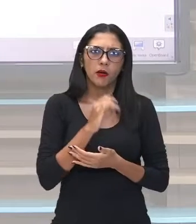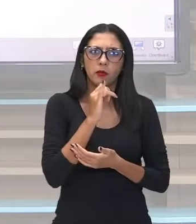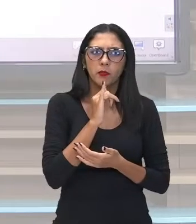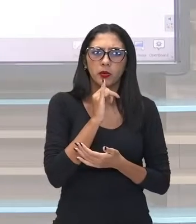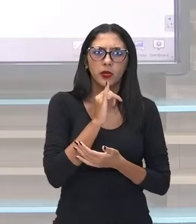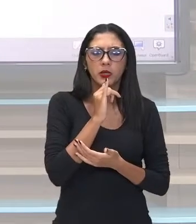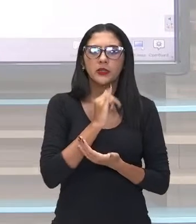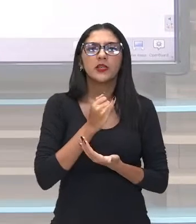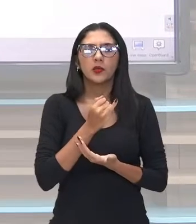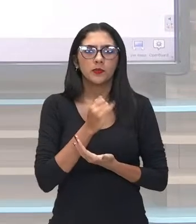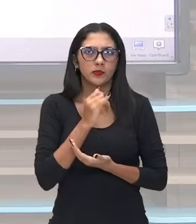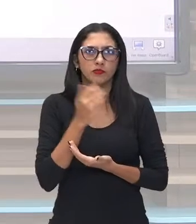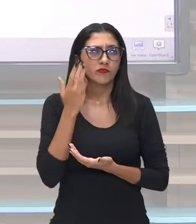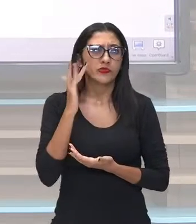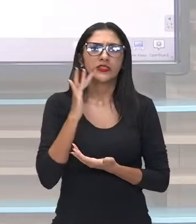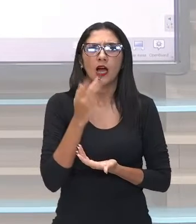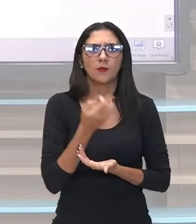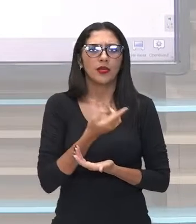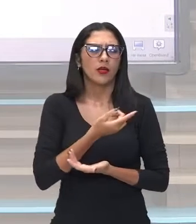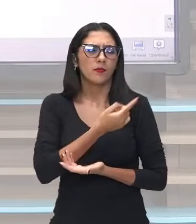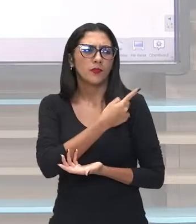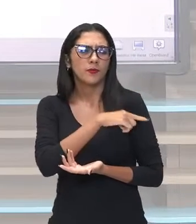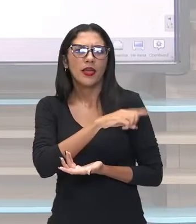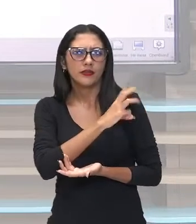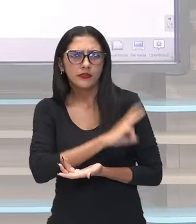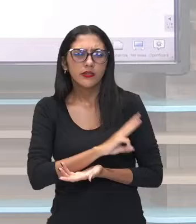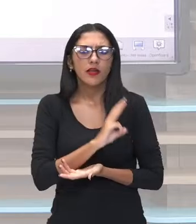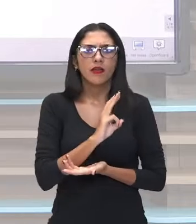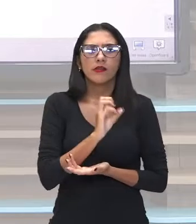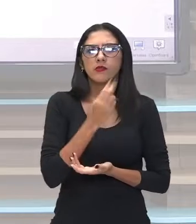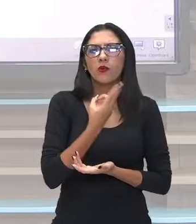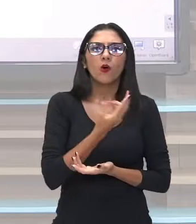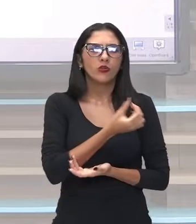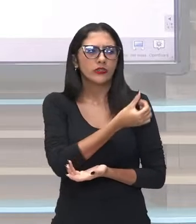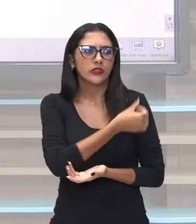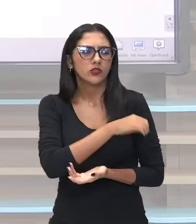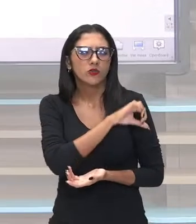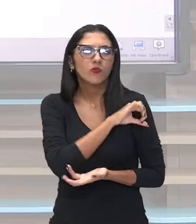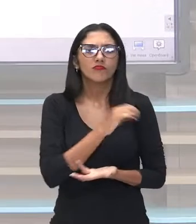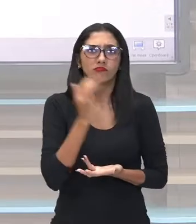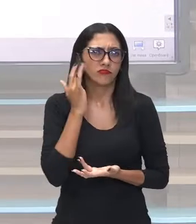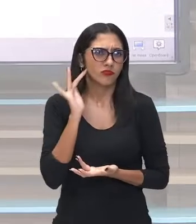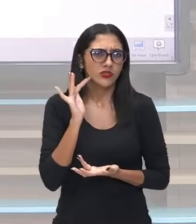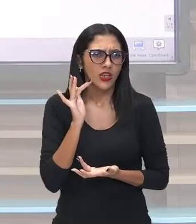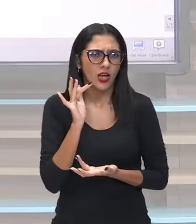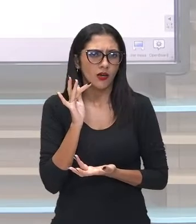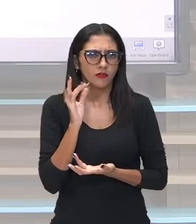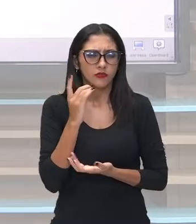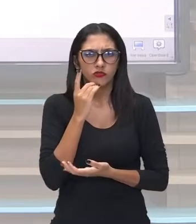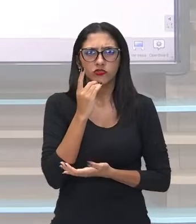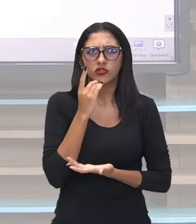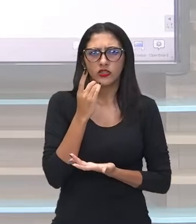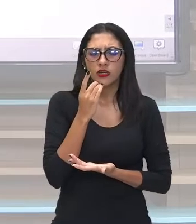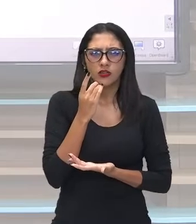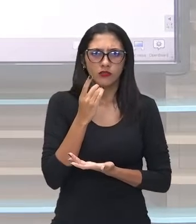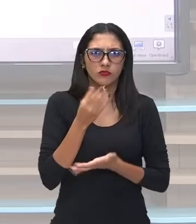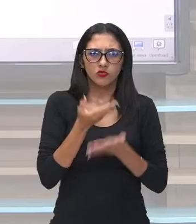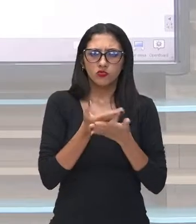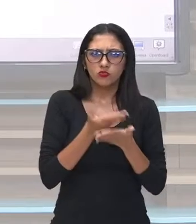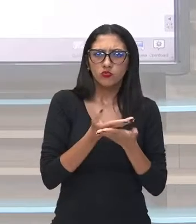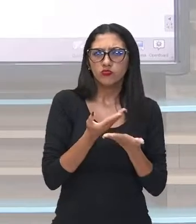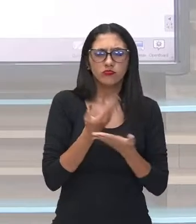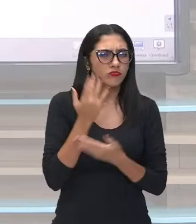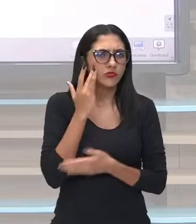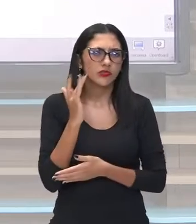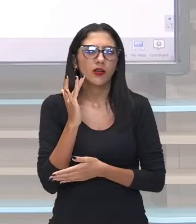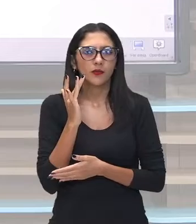o sexto ano, perdão, a primeira série do ensino médio, né? Porque tem uma entrevista, já é diferente. O que é que